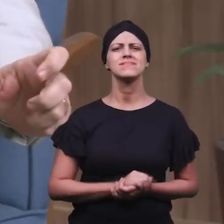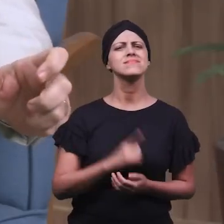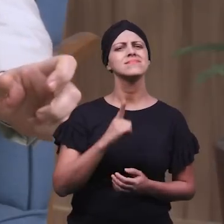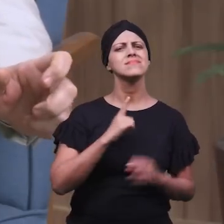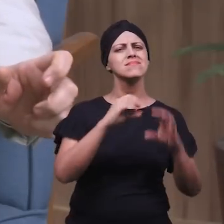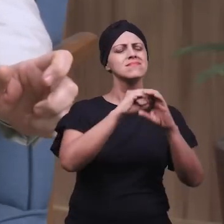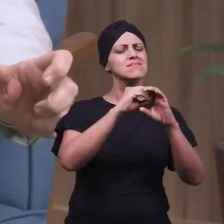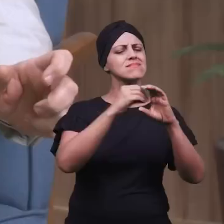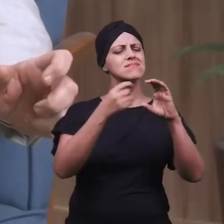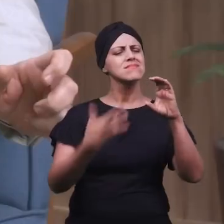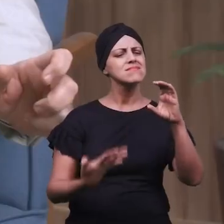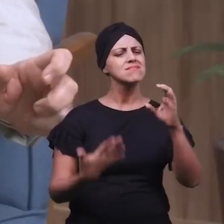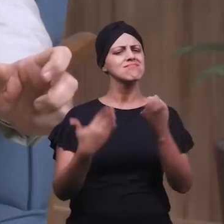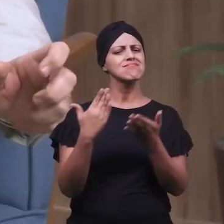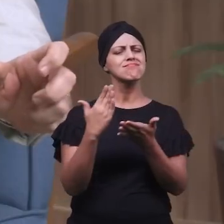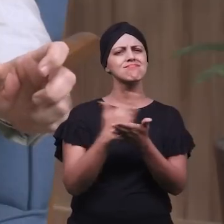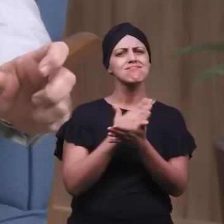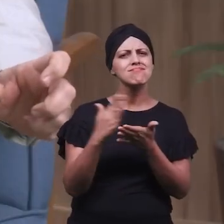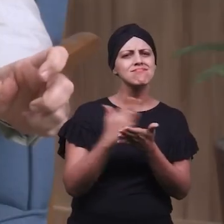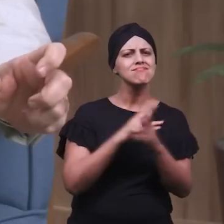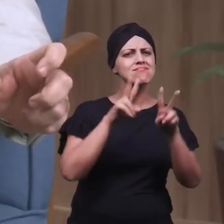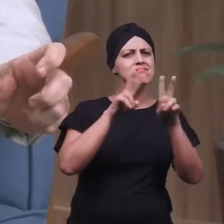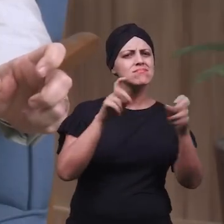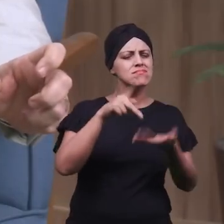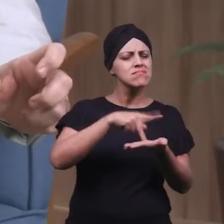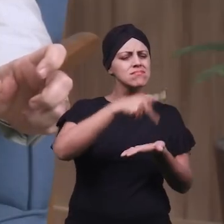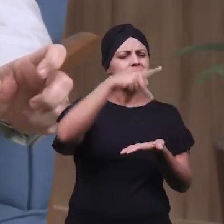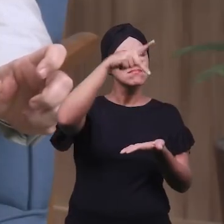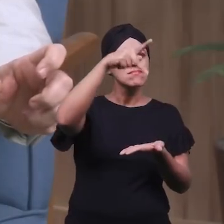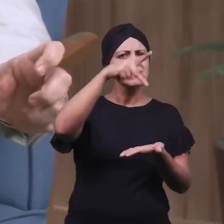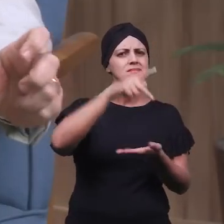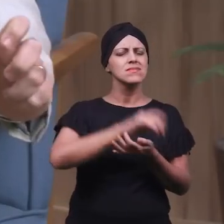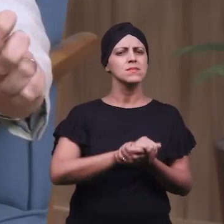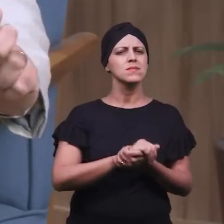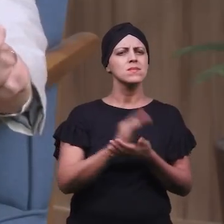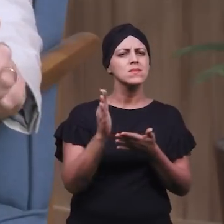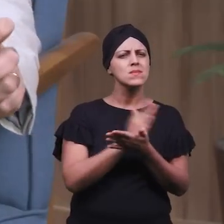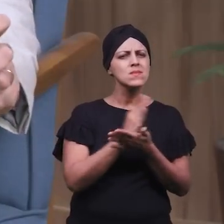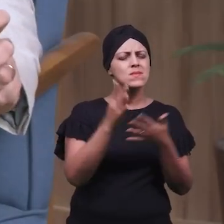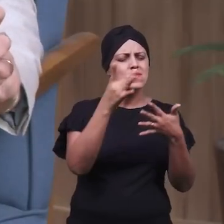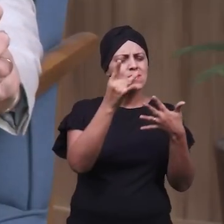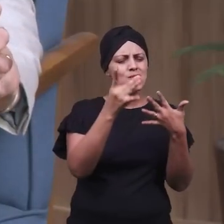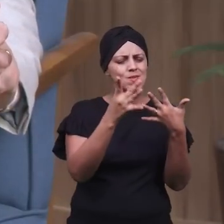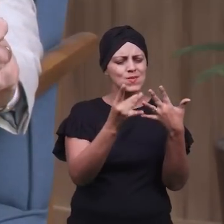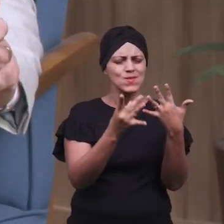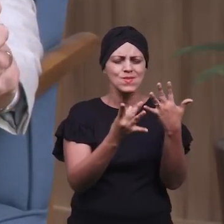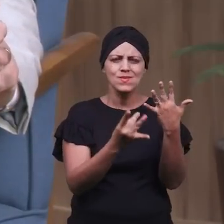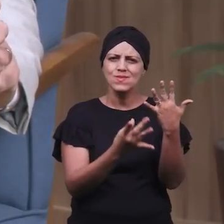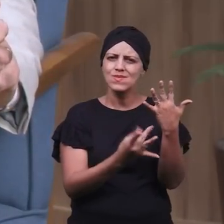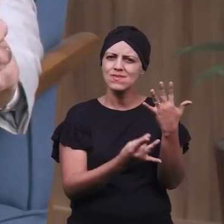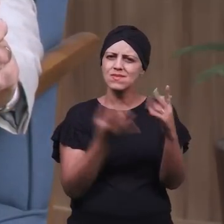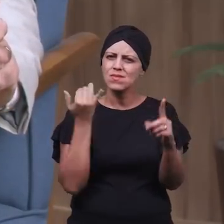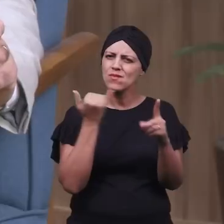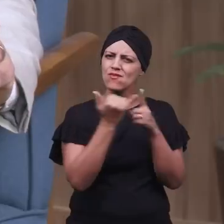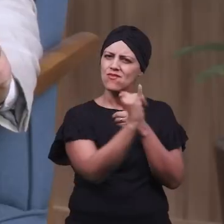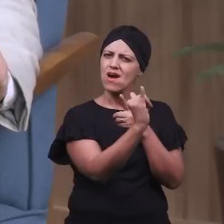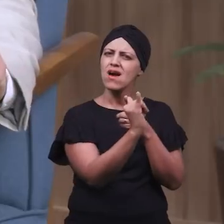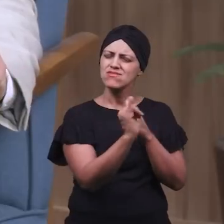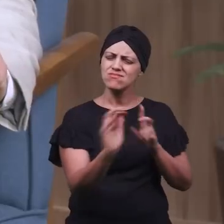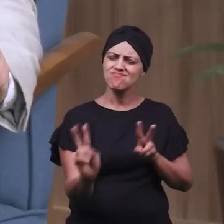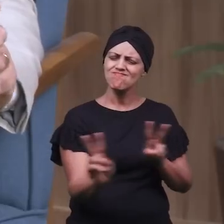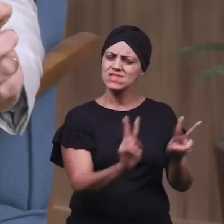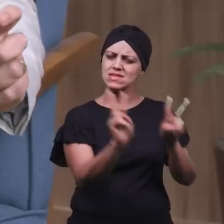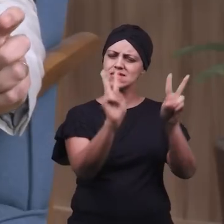alguns aspectos da Páscoa, alguns detalhes que profeticamente têm um